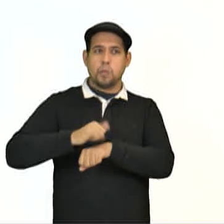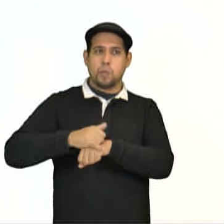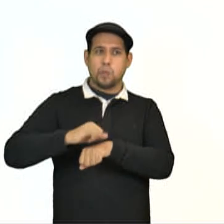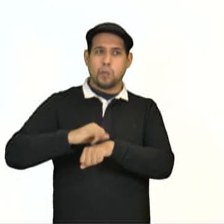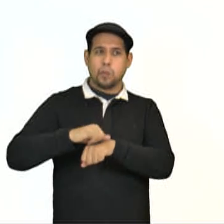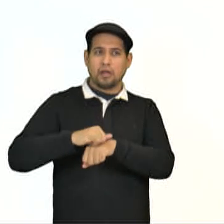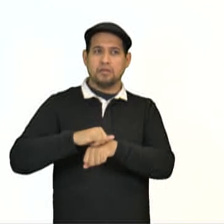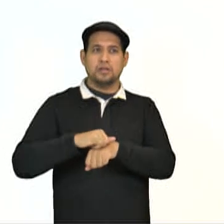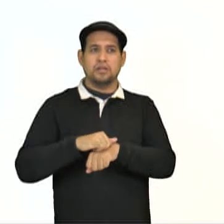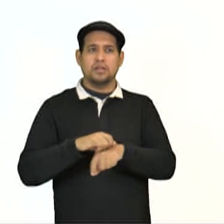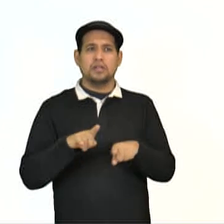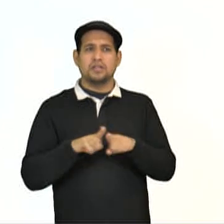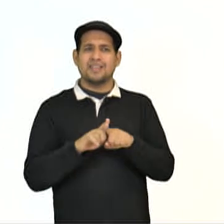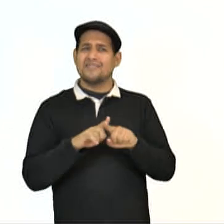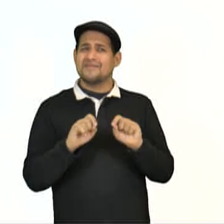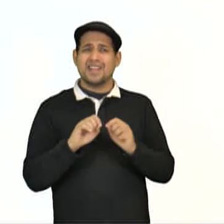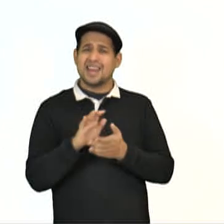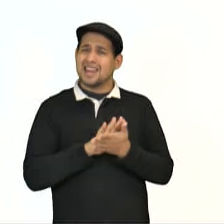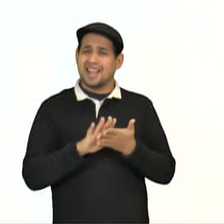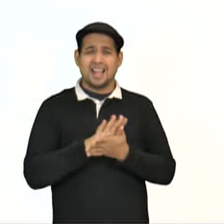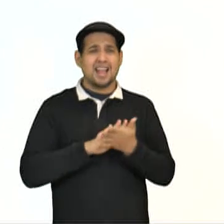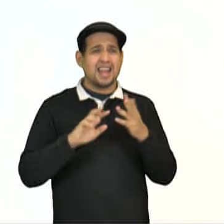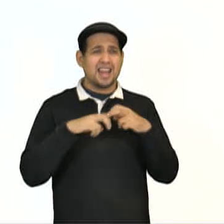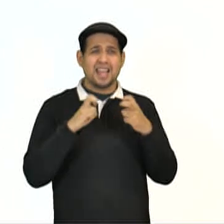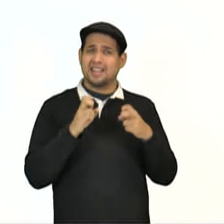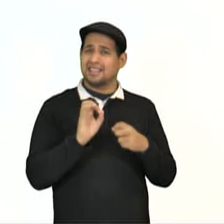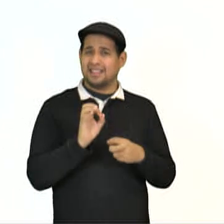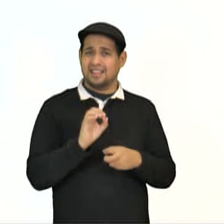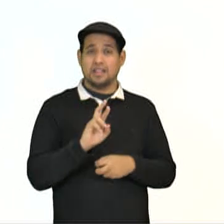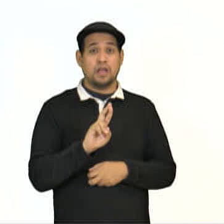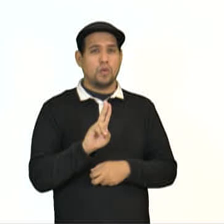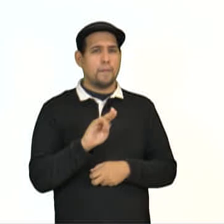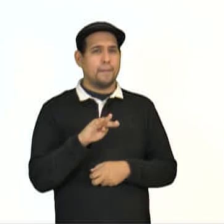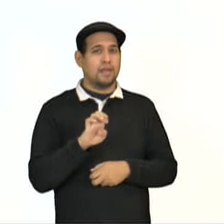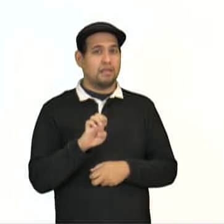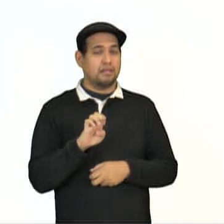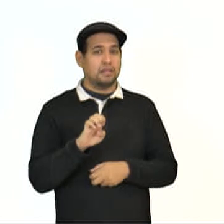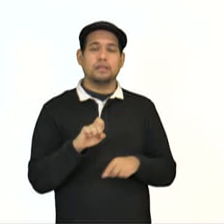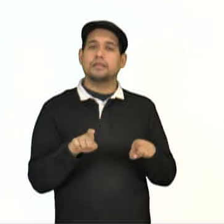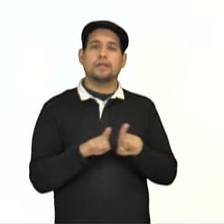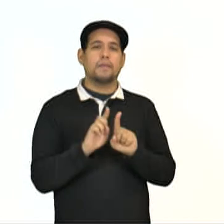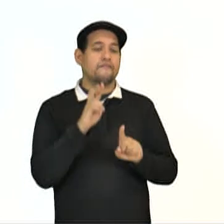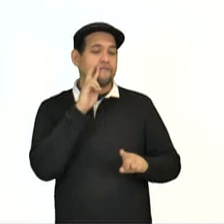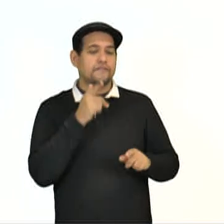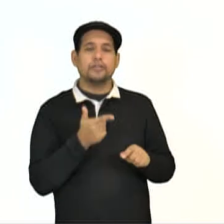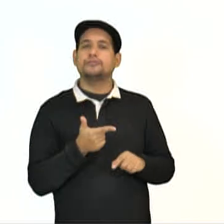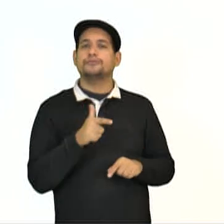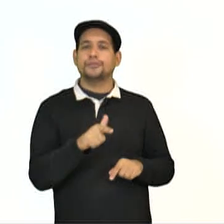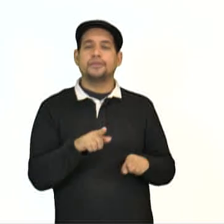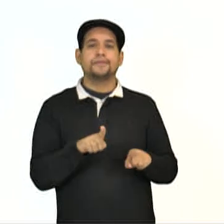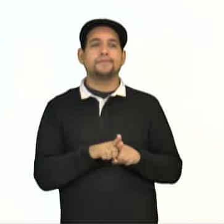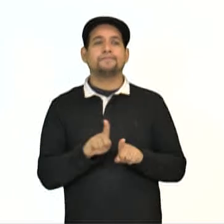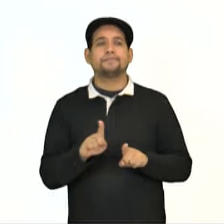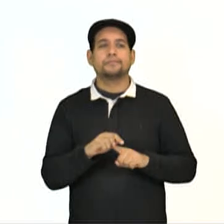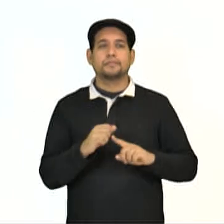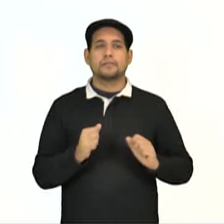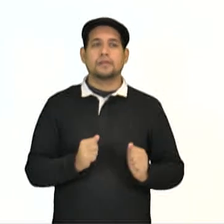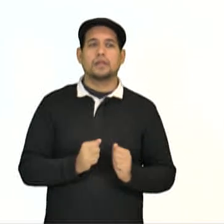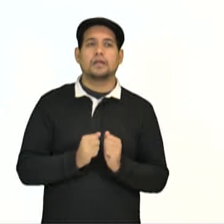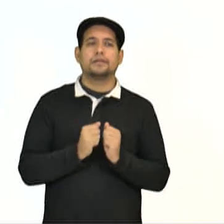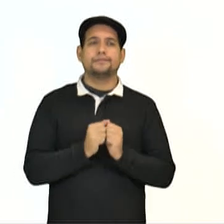nem tuge, nem muge. Rubem Braga. Veja que eu tenho aqui a repetição da conjunção